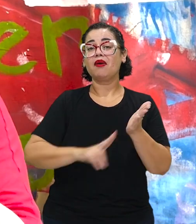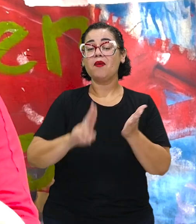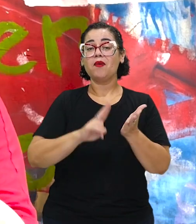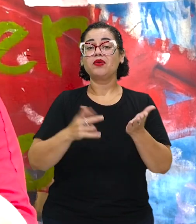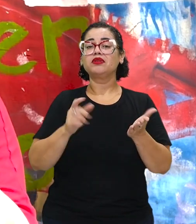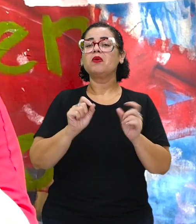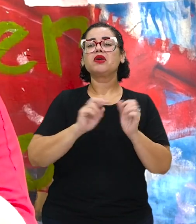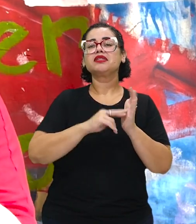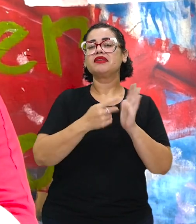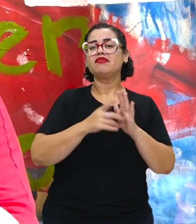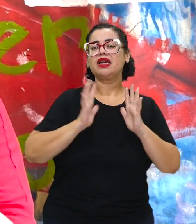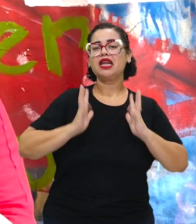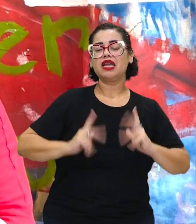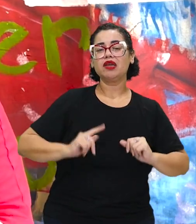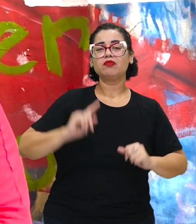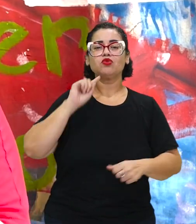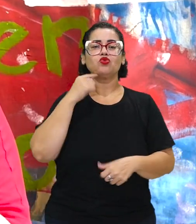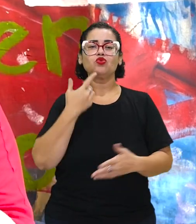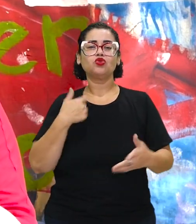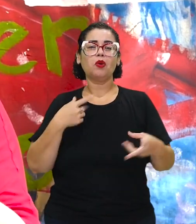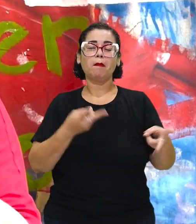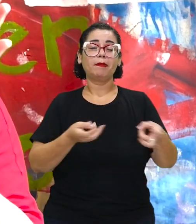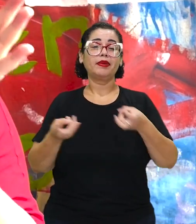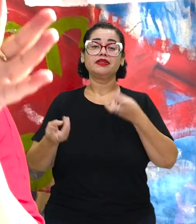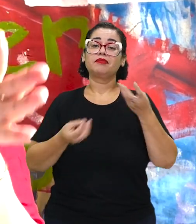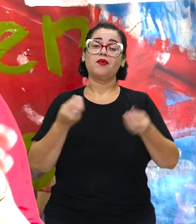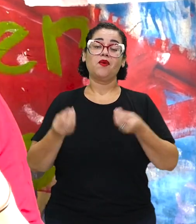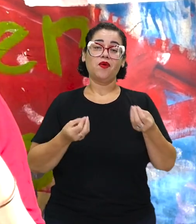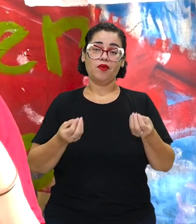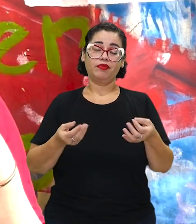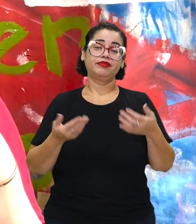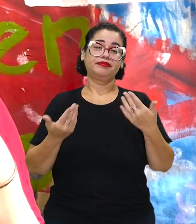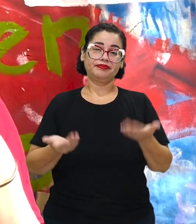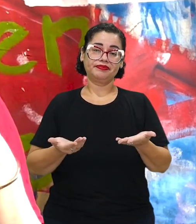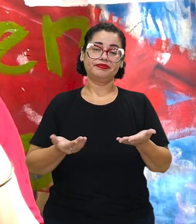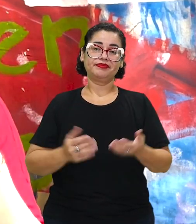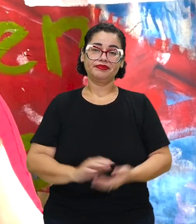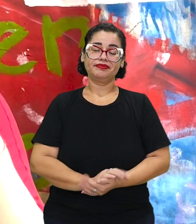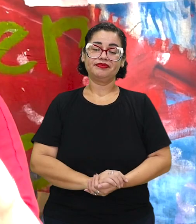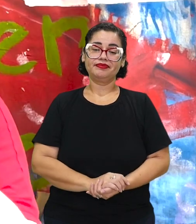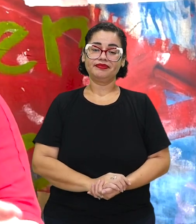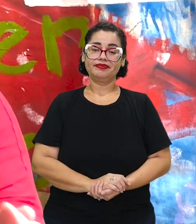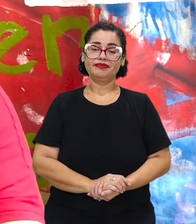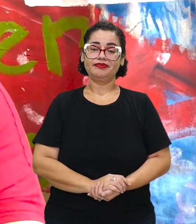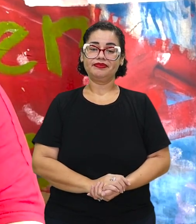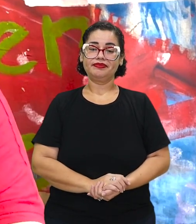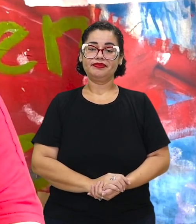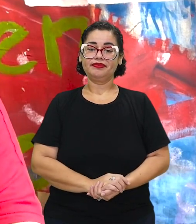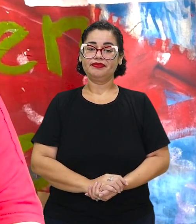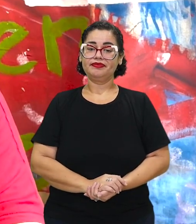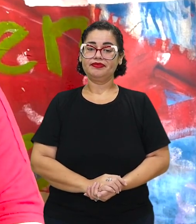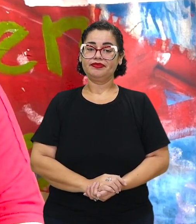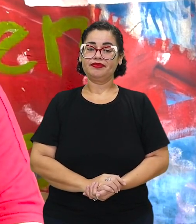Então, o que é sujo? O que é limpo? Né? Como que eu posso fazer isso? Então,